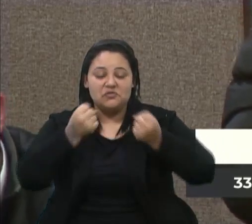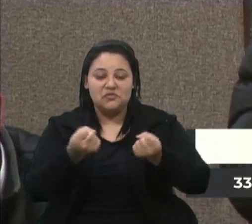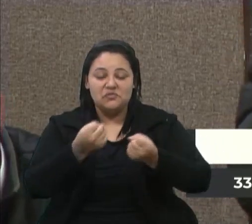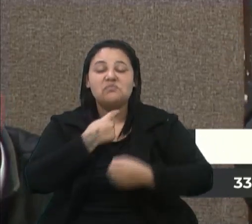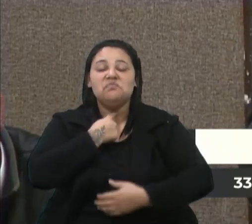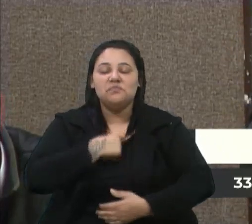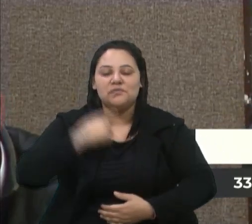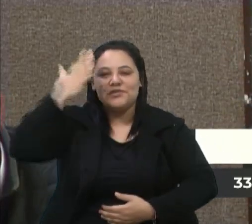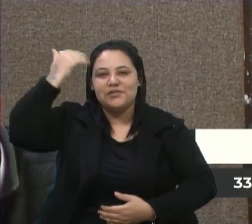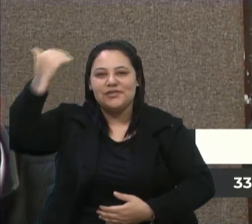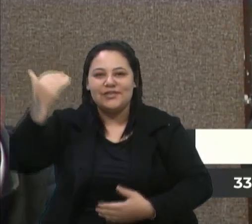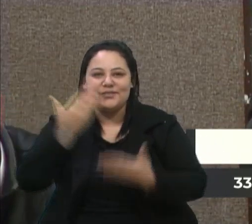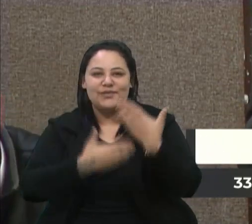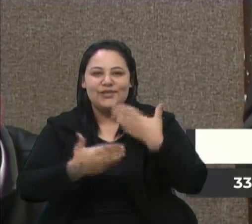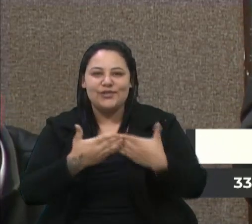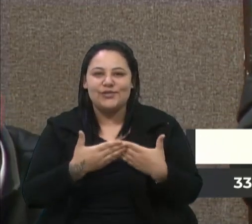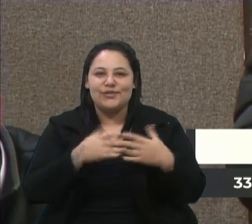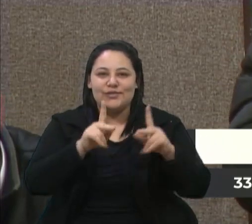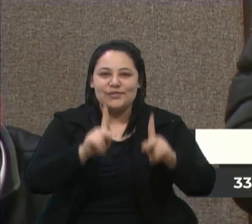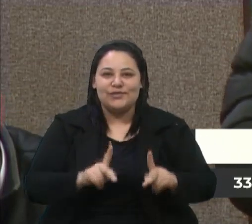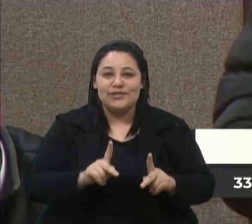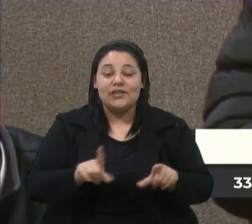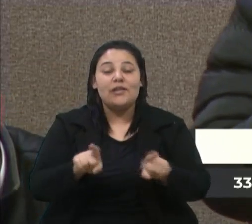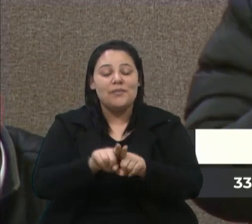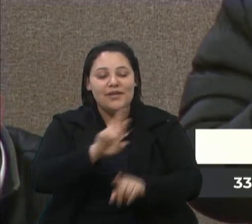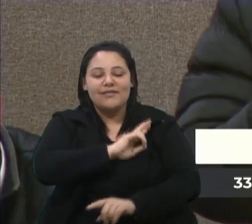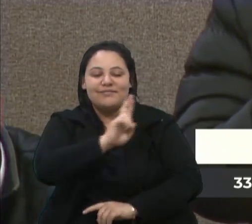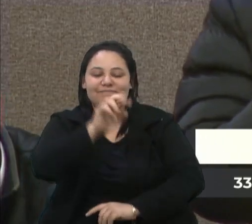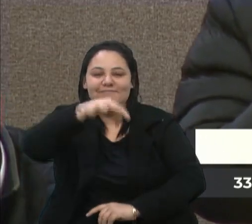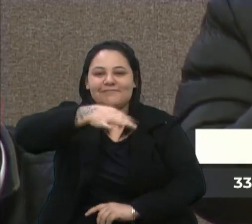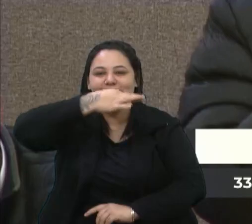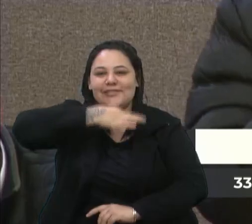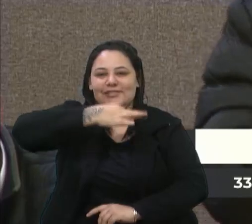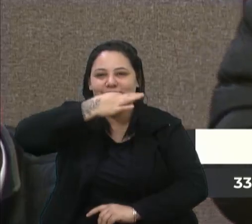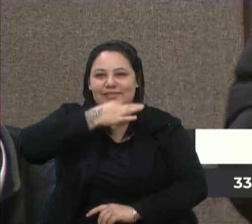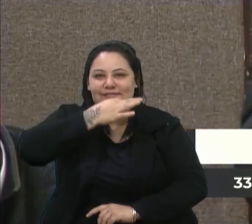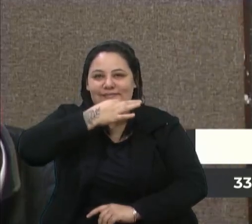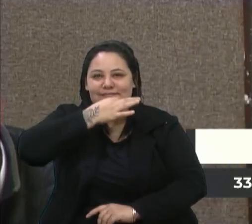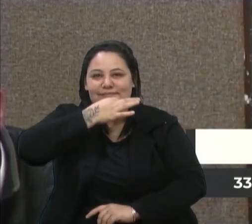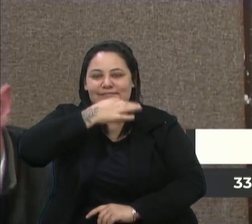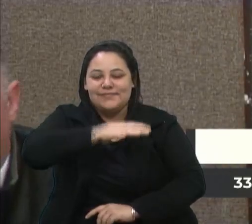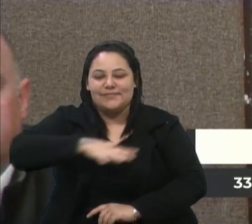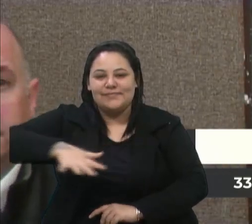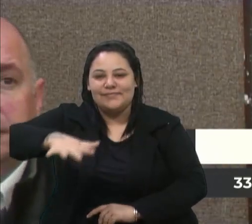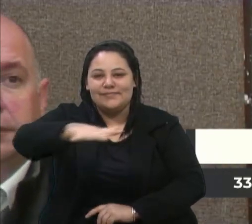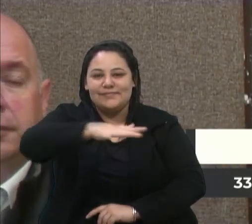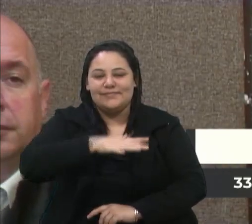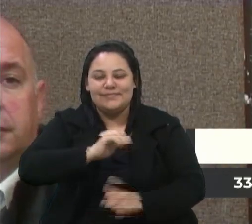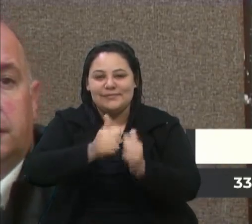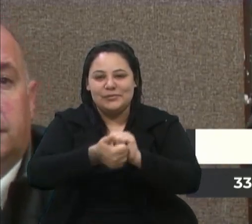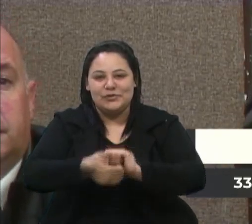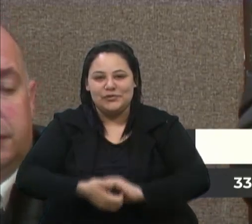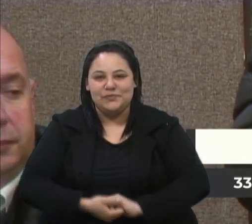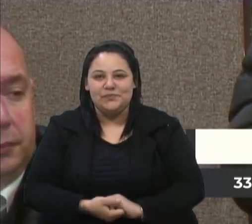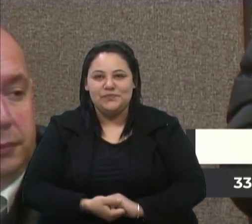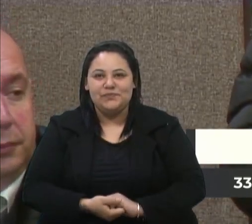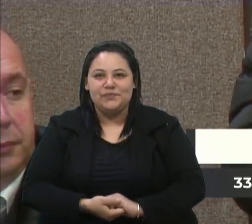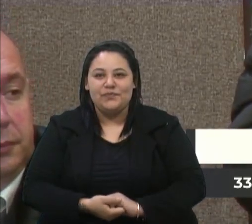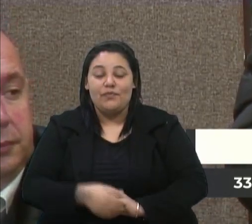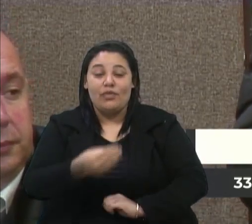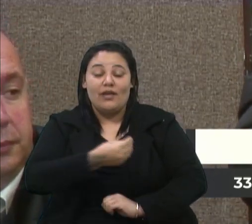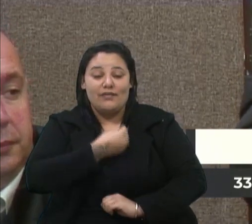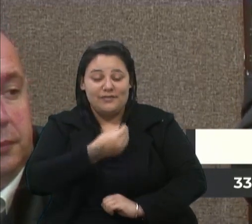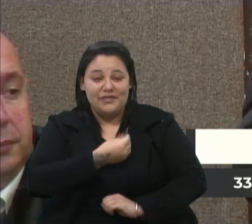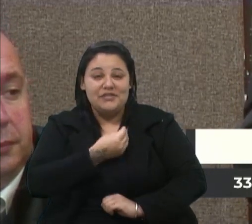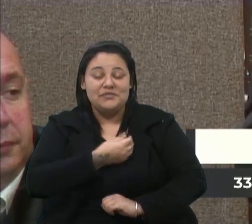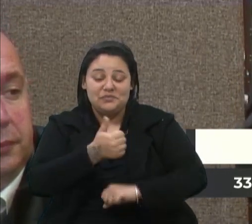esses atletas que tão bem representam Caxias do Sul no cenário paraesportivo. A vida de um